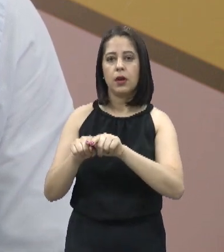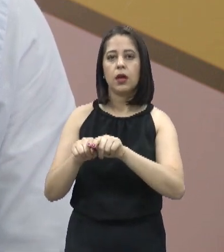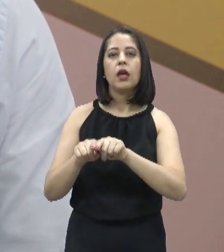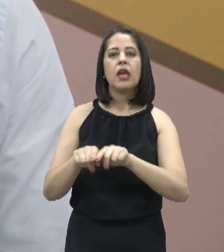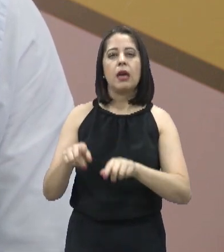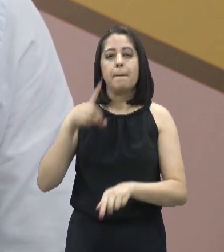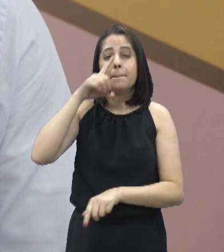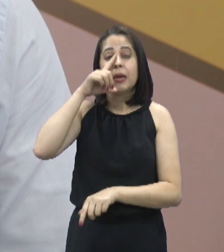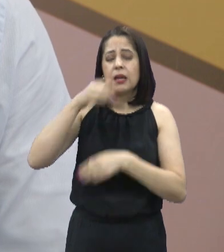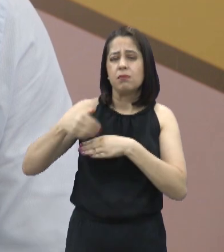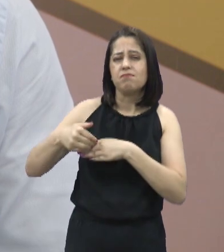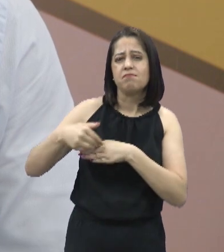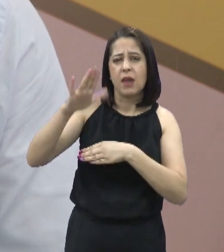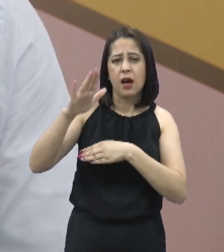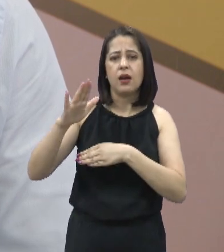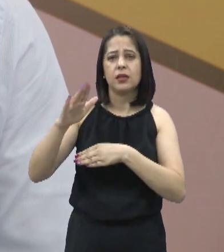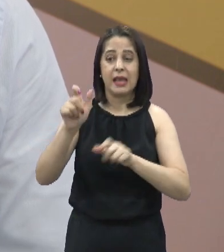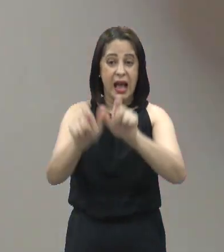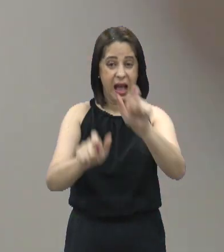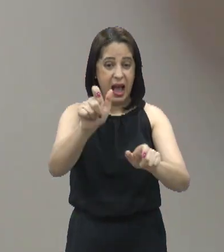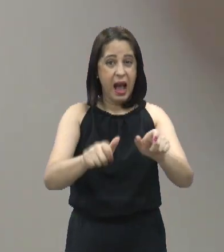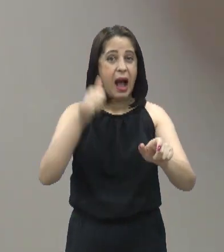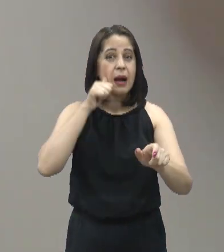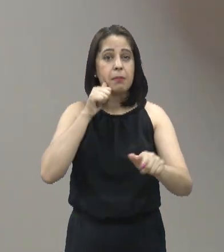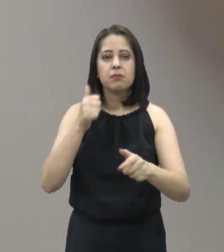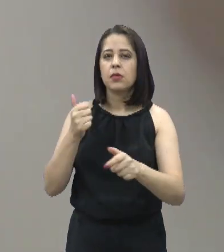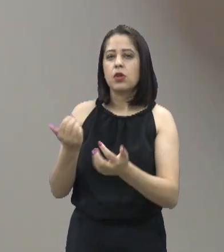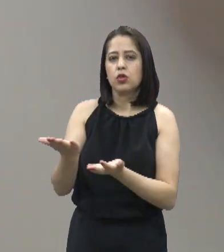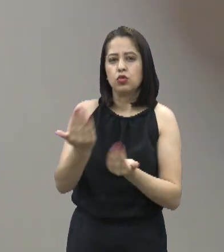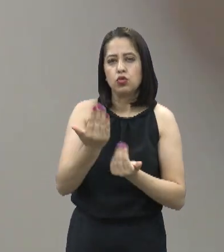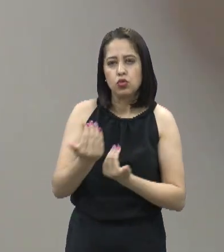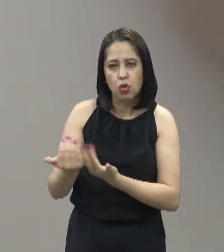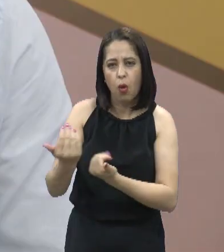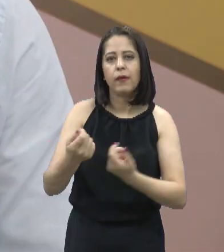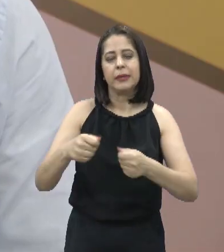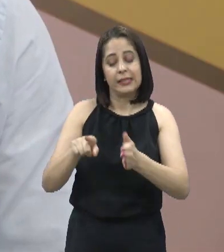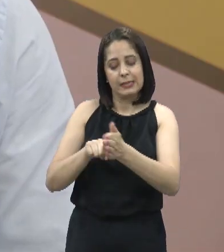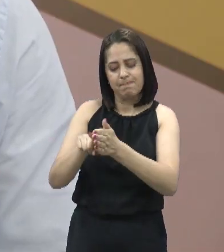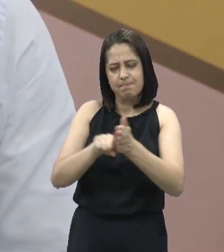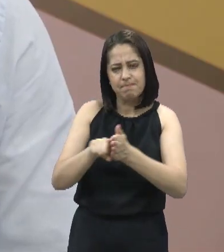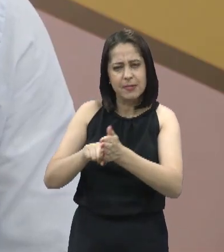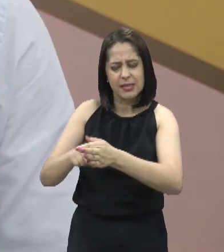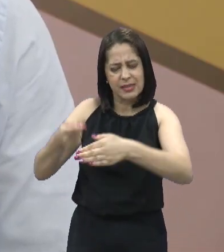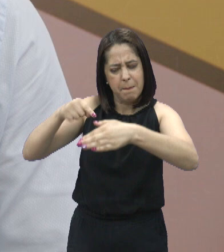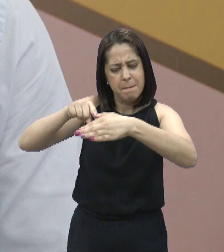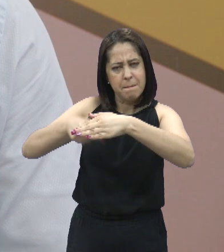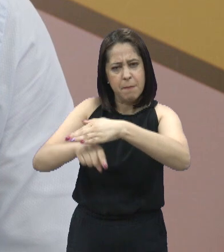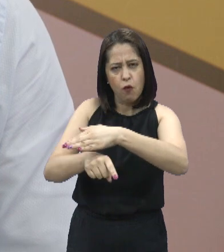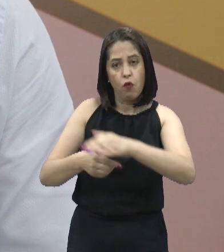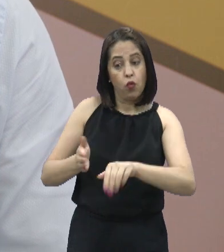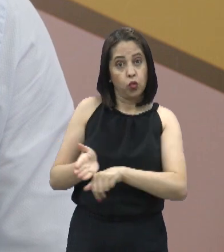risco, inclusive em mulheres jovens, é aumentado, a gente pode precisar do rastreio mais precoce, e inclusive